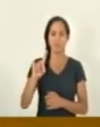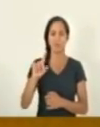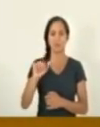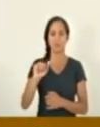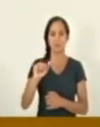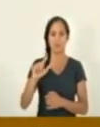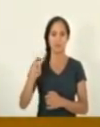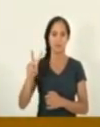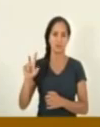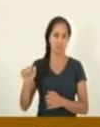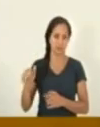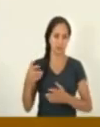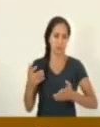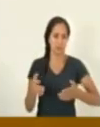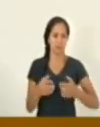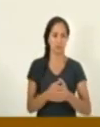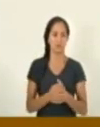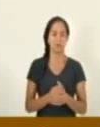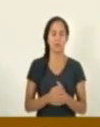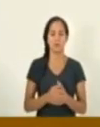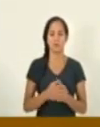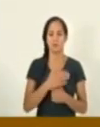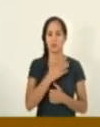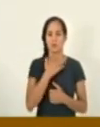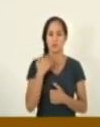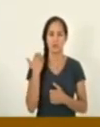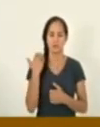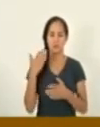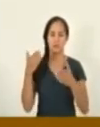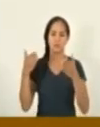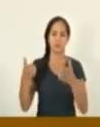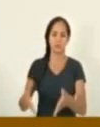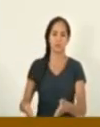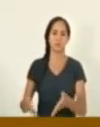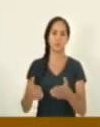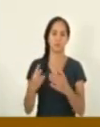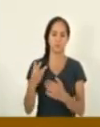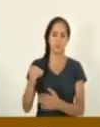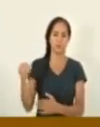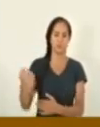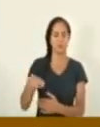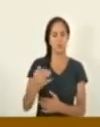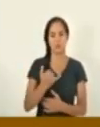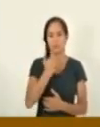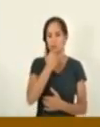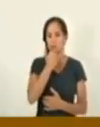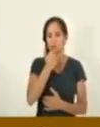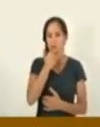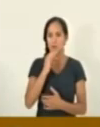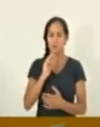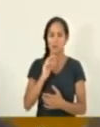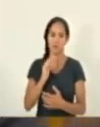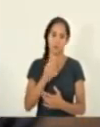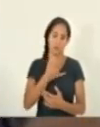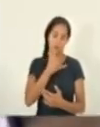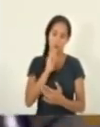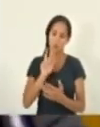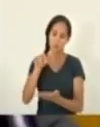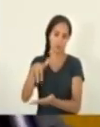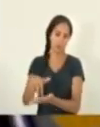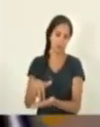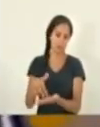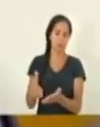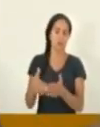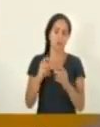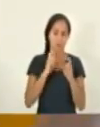Ela está sendo sepultada agora, daqui a meia hora. Infelizmente, eu não vou poder comparecer por causa da nossa sessão. Mas eu requeiro um minuto